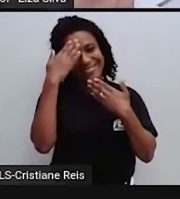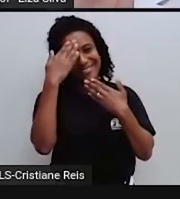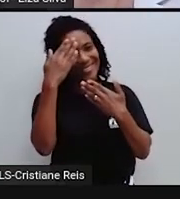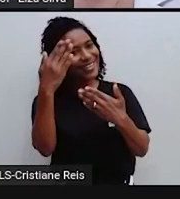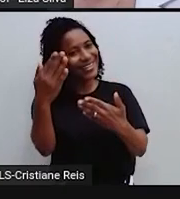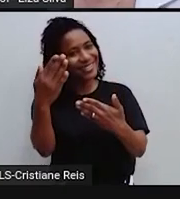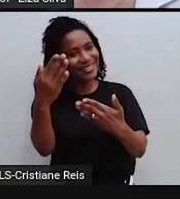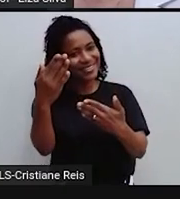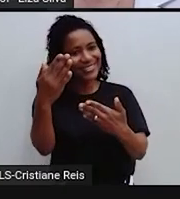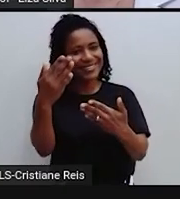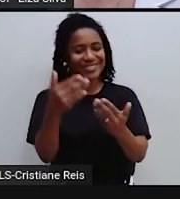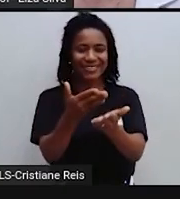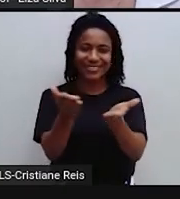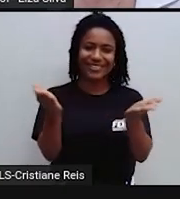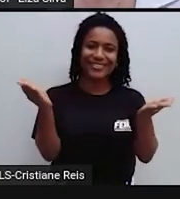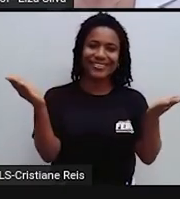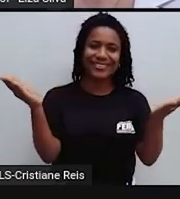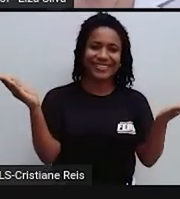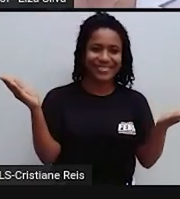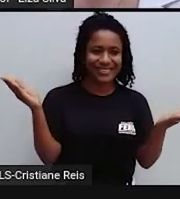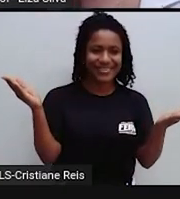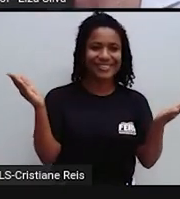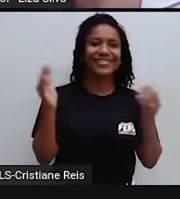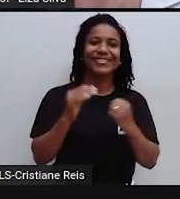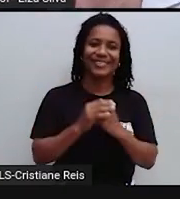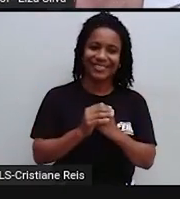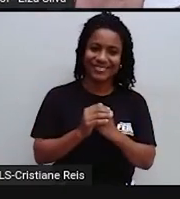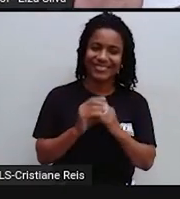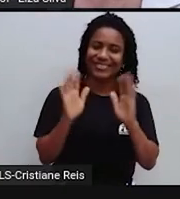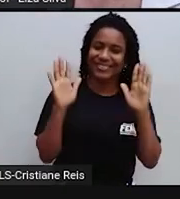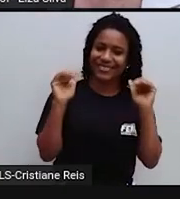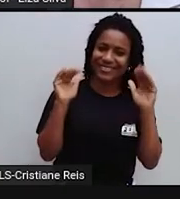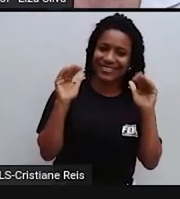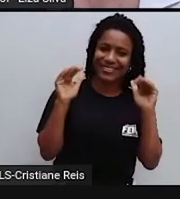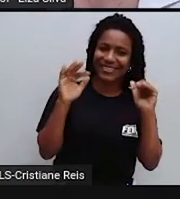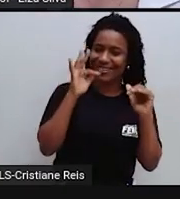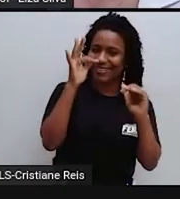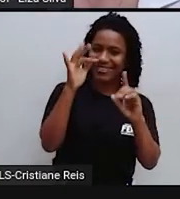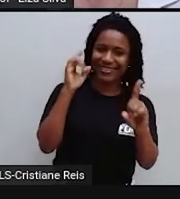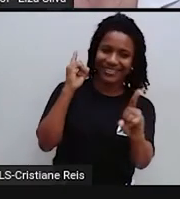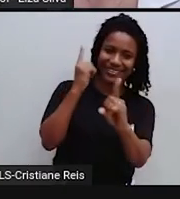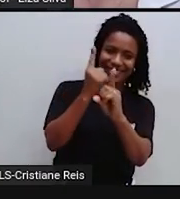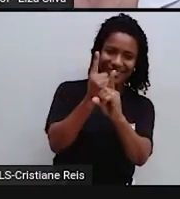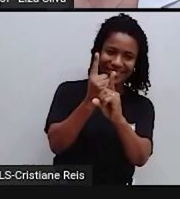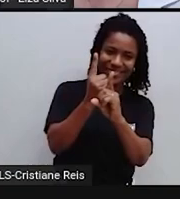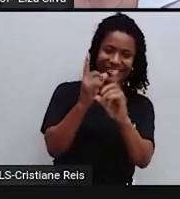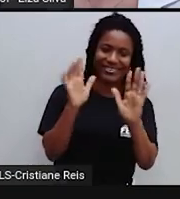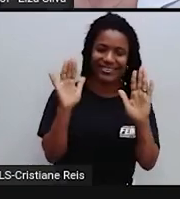Obrigada por este momento. See you next class. Bye.